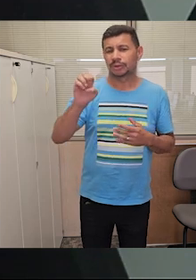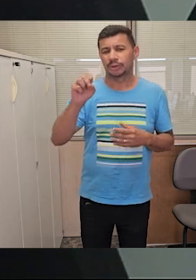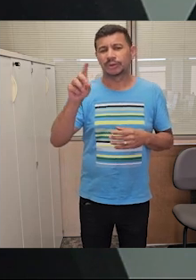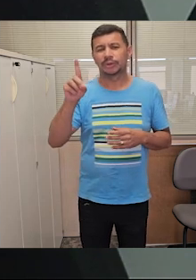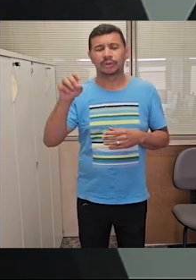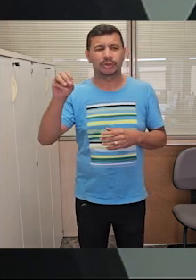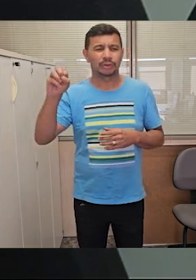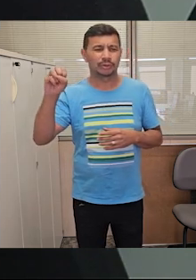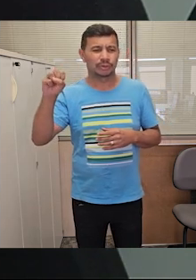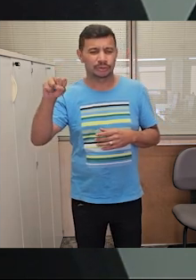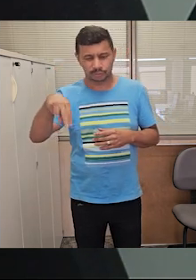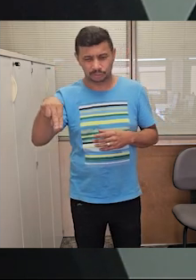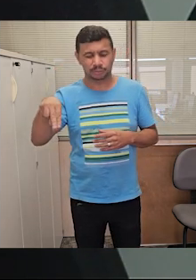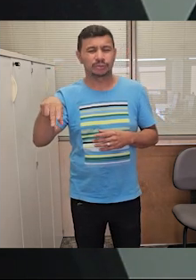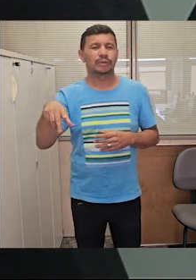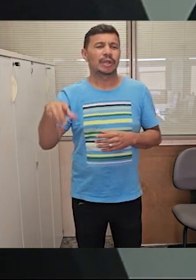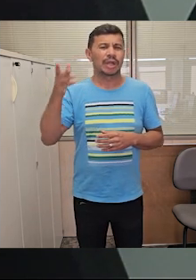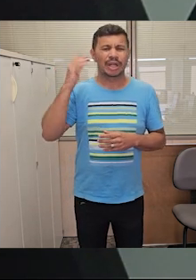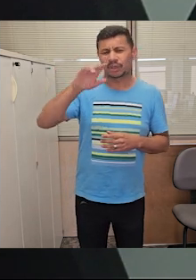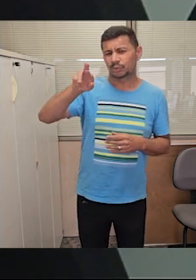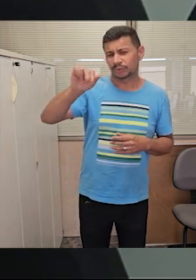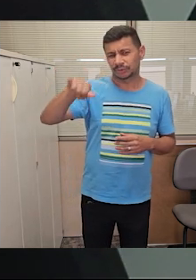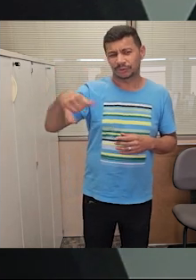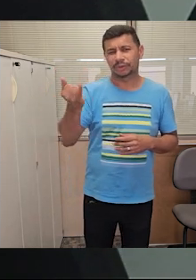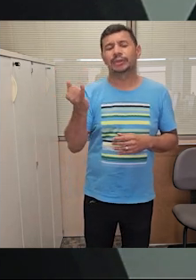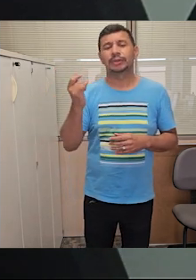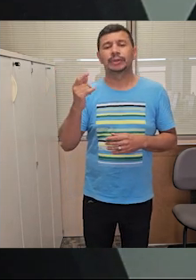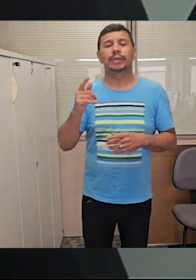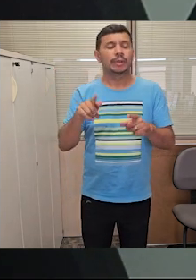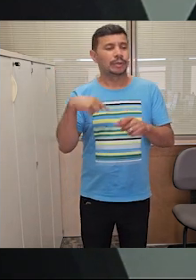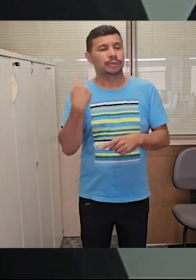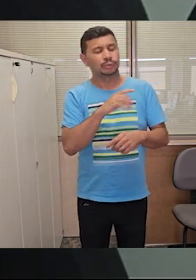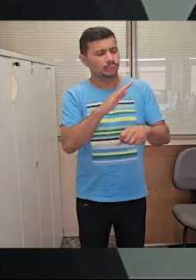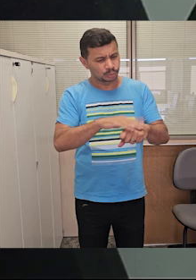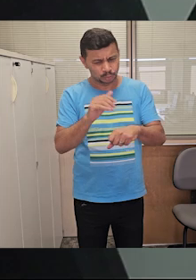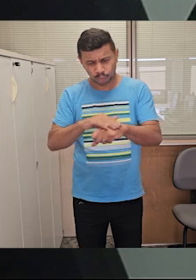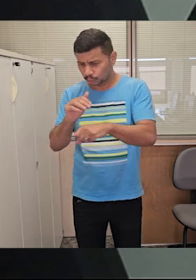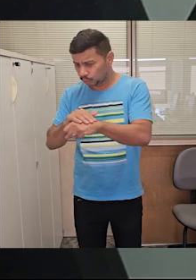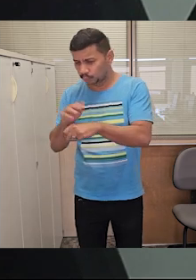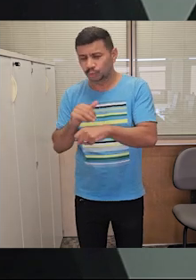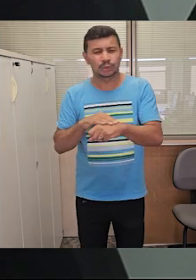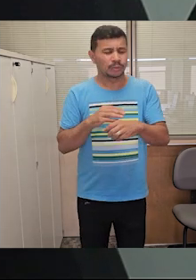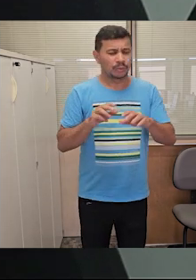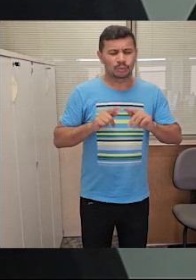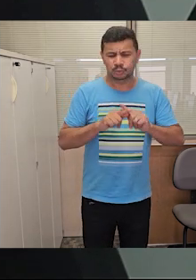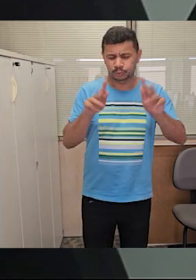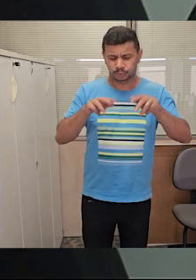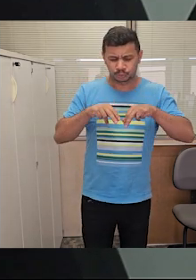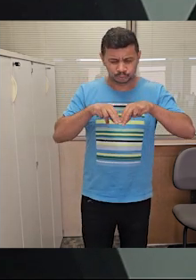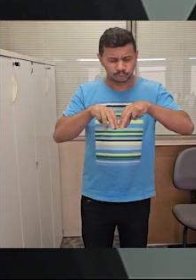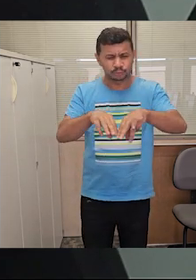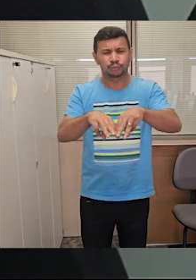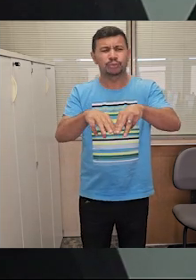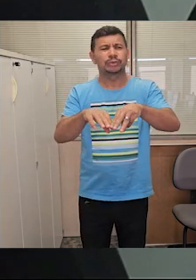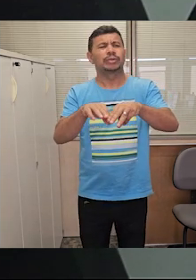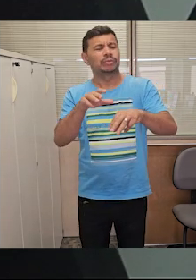no restaurante Calabouços, lá no Rio de Janeiro, e nós chamamos uma manifestação estudantil em Osasco que tinha